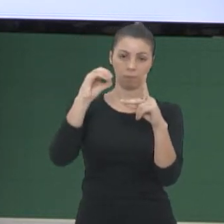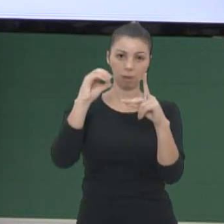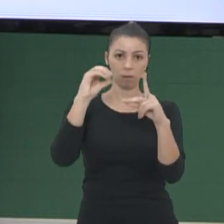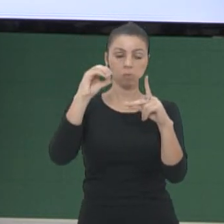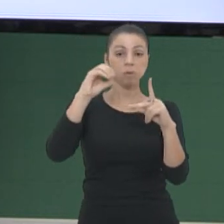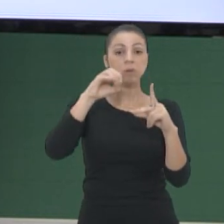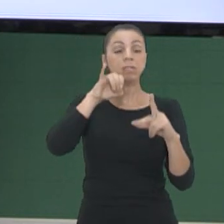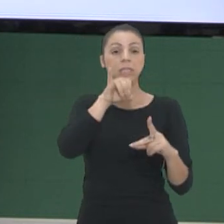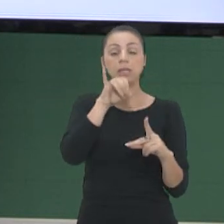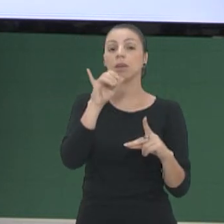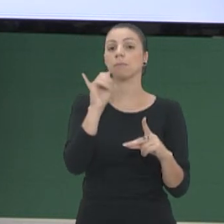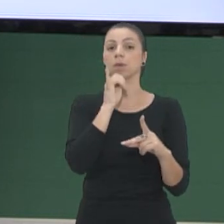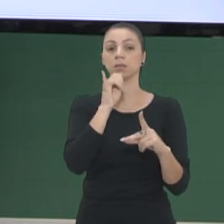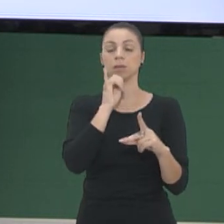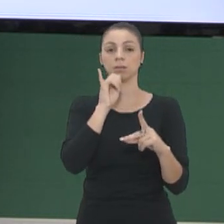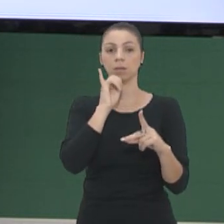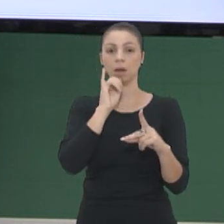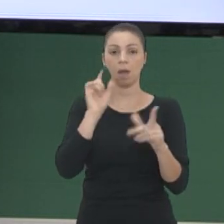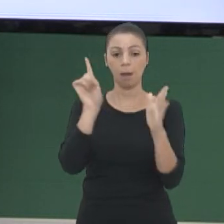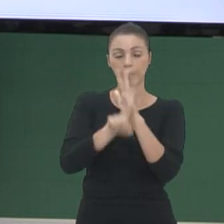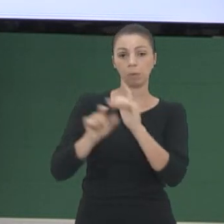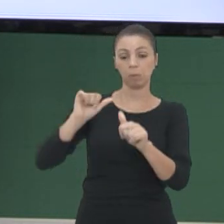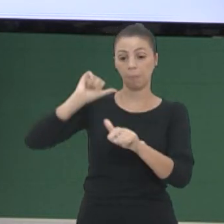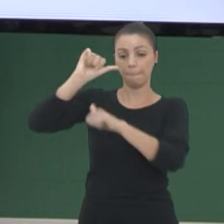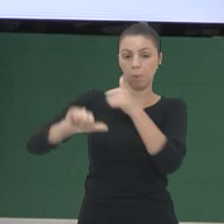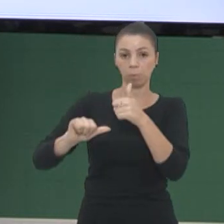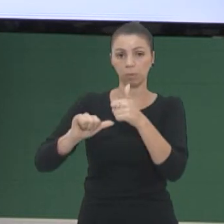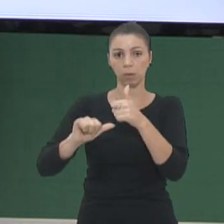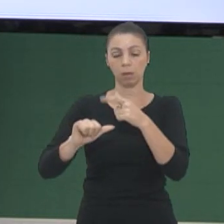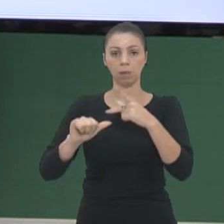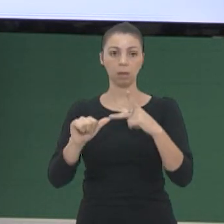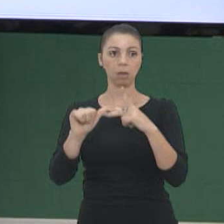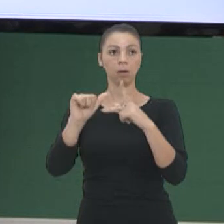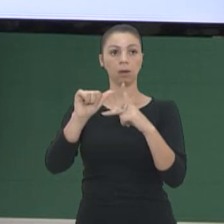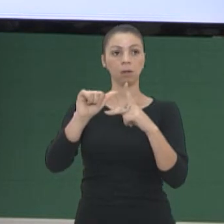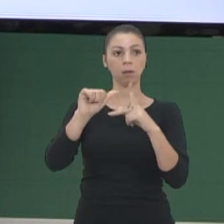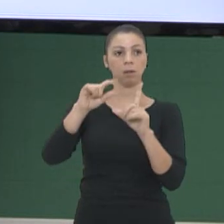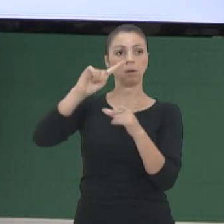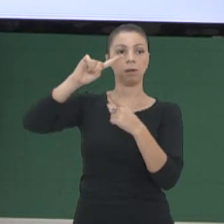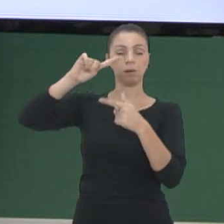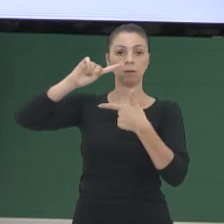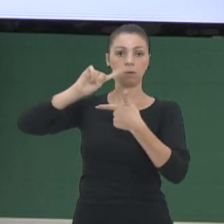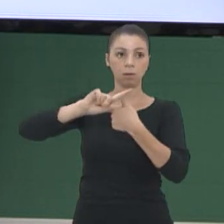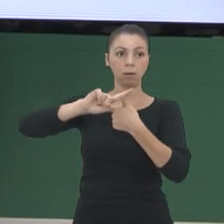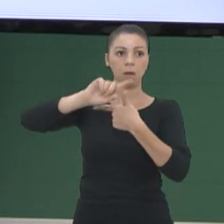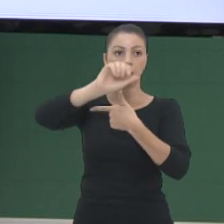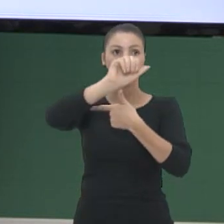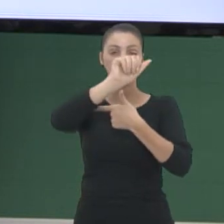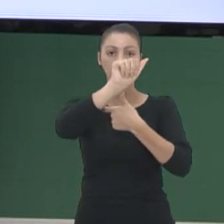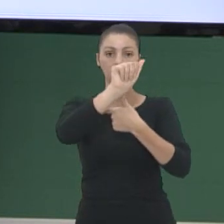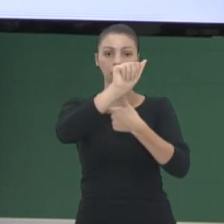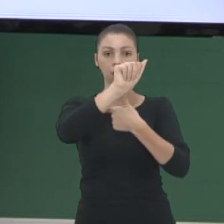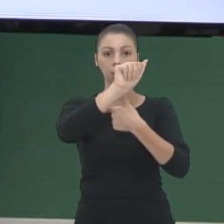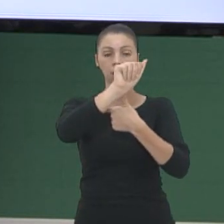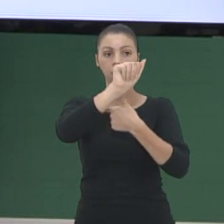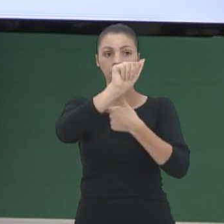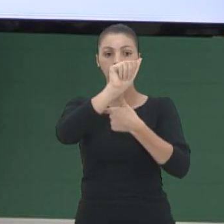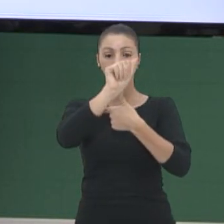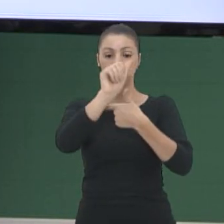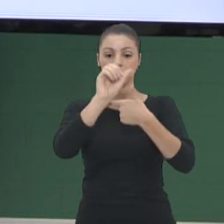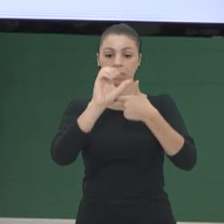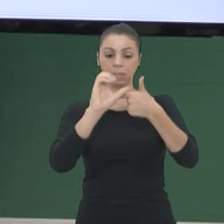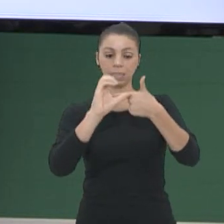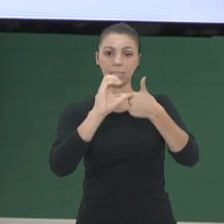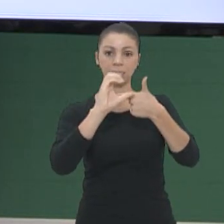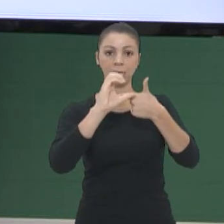ACD, ele não seria um triângulo retângulo, a não ser que o próprio enunciado colocasse que o ângulo